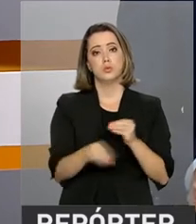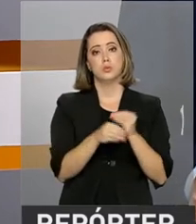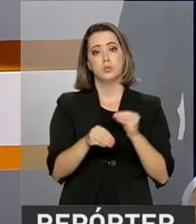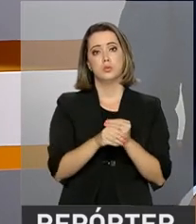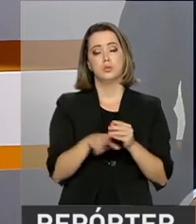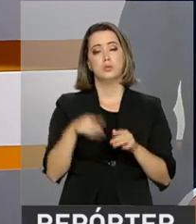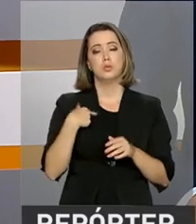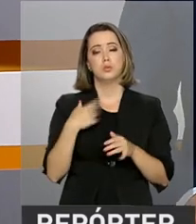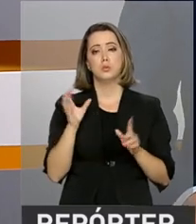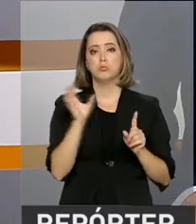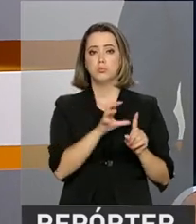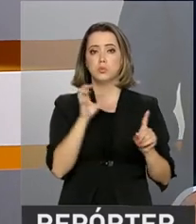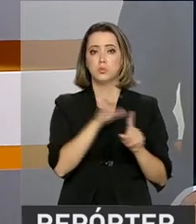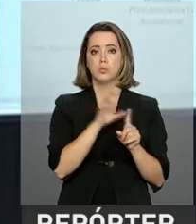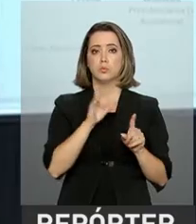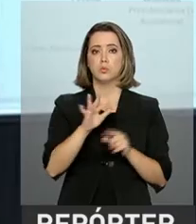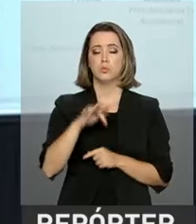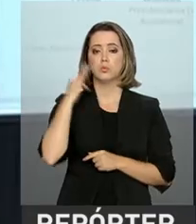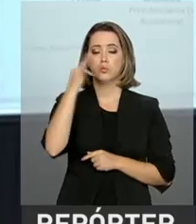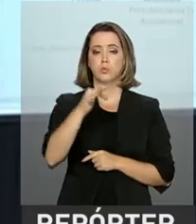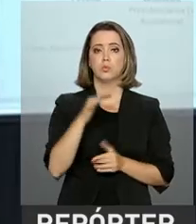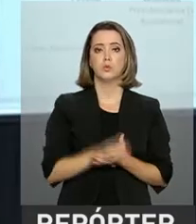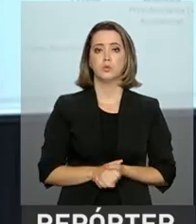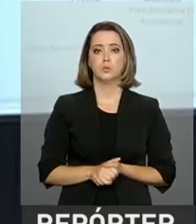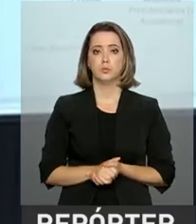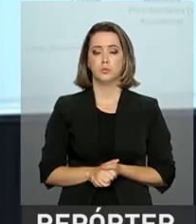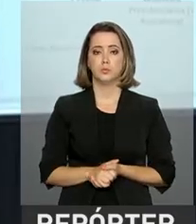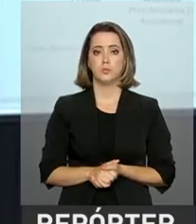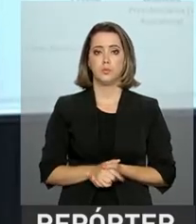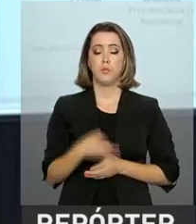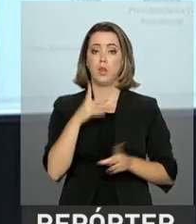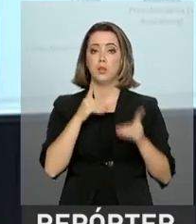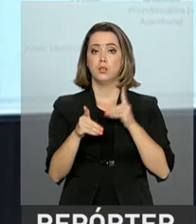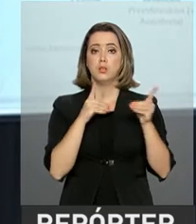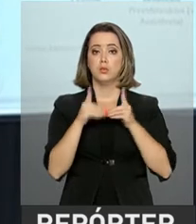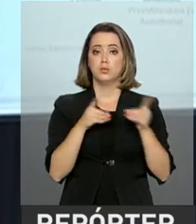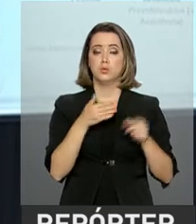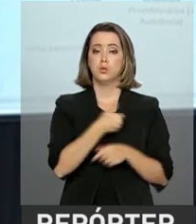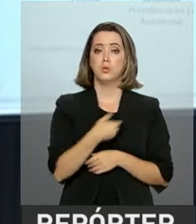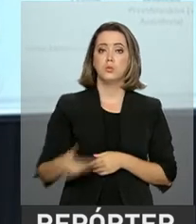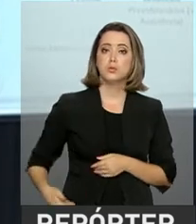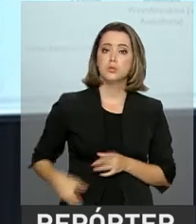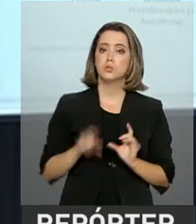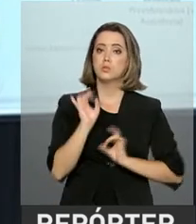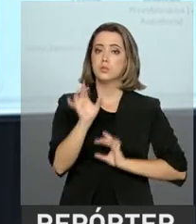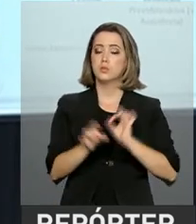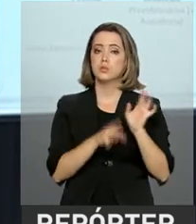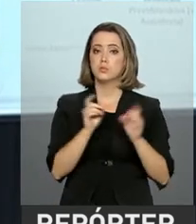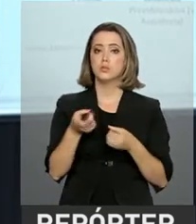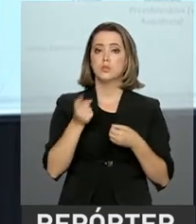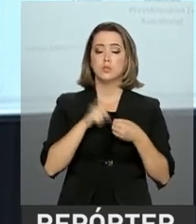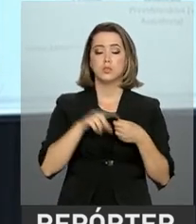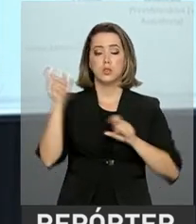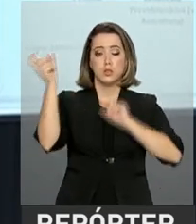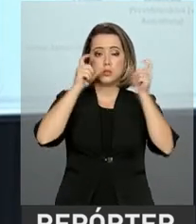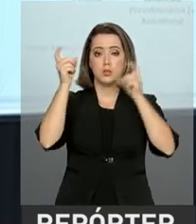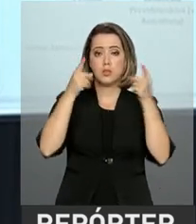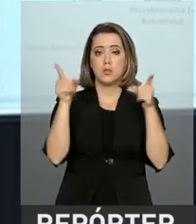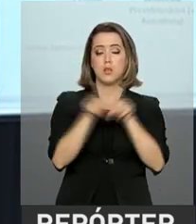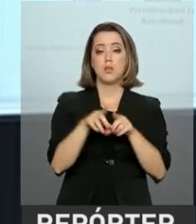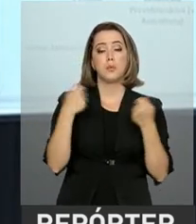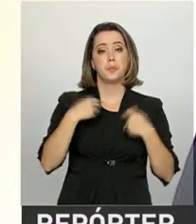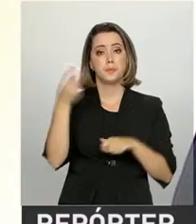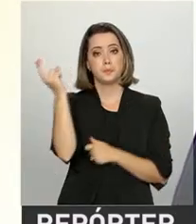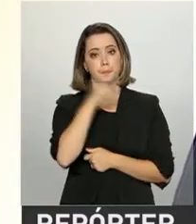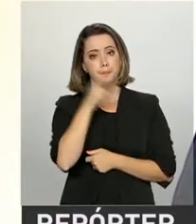as gerações futuras 28 no debate governo especialistas alertaram para a urgência de uma reforma na previdência